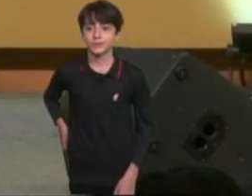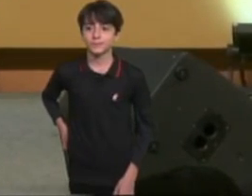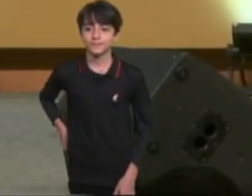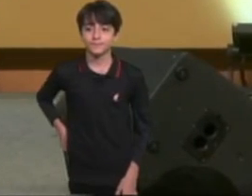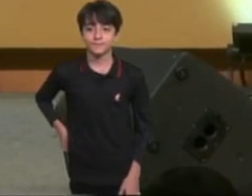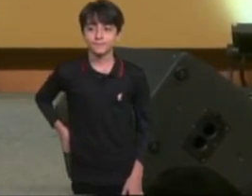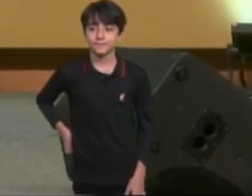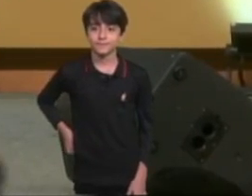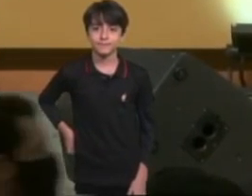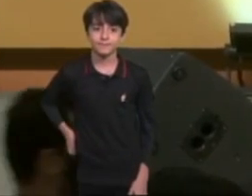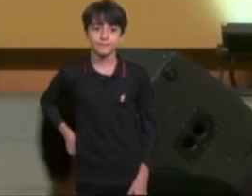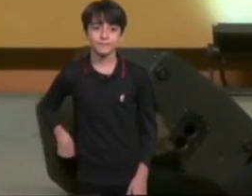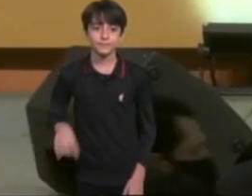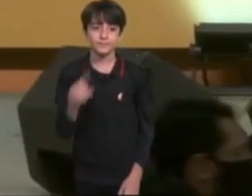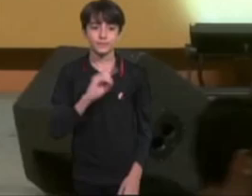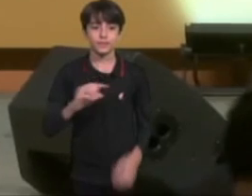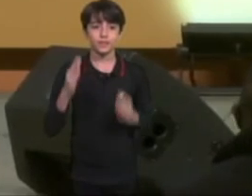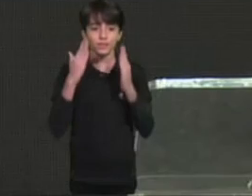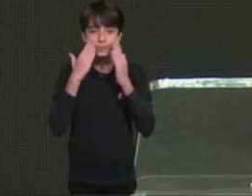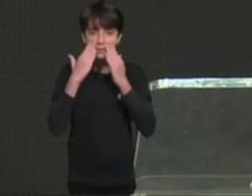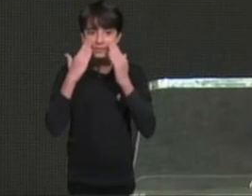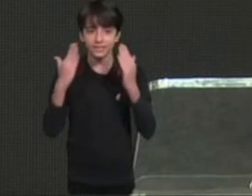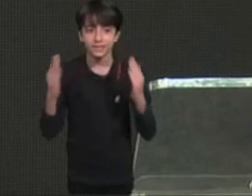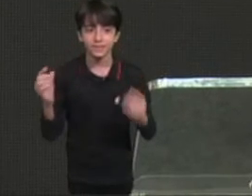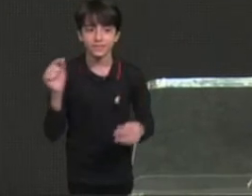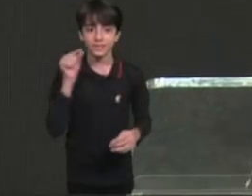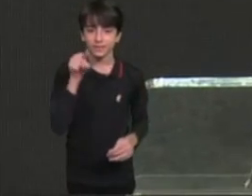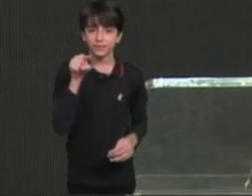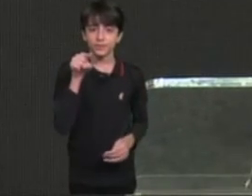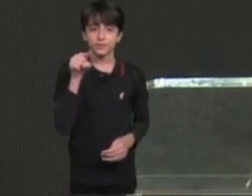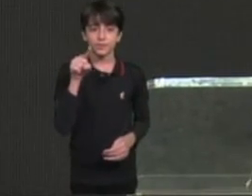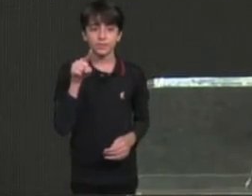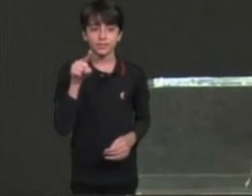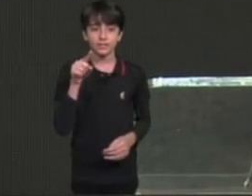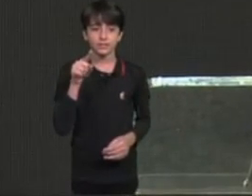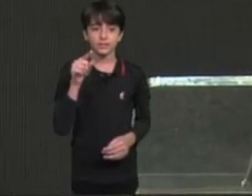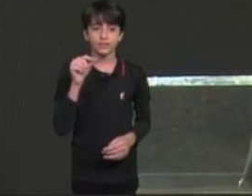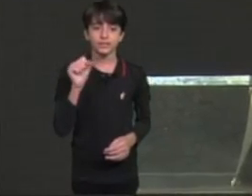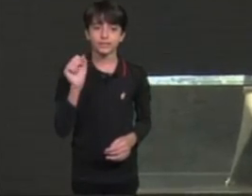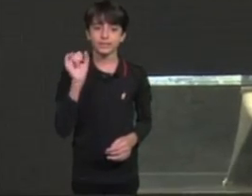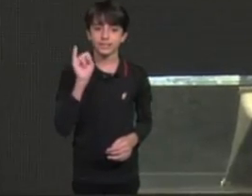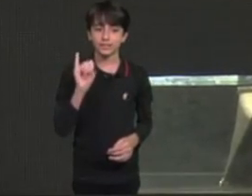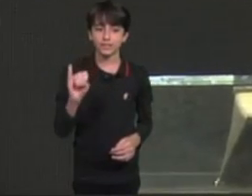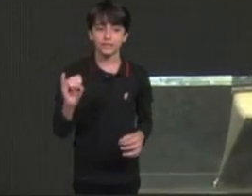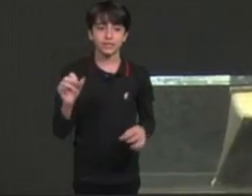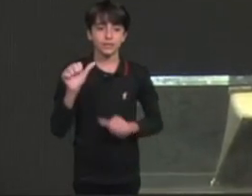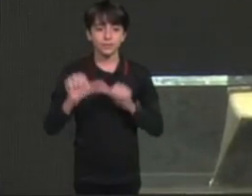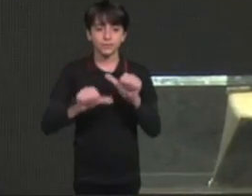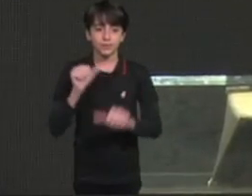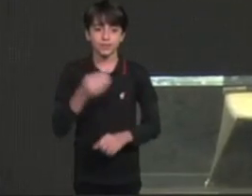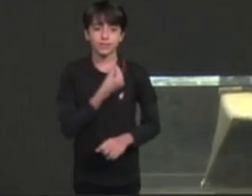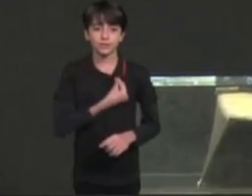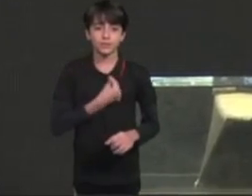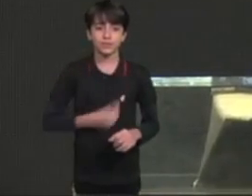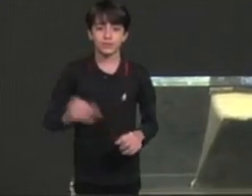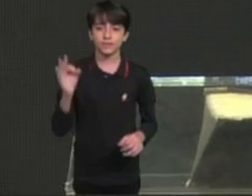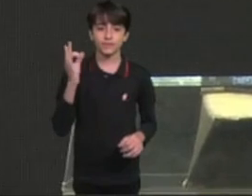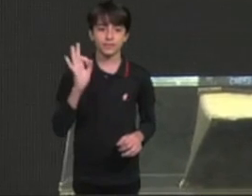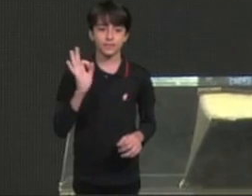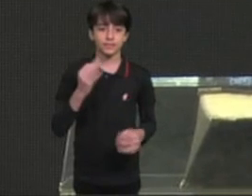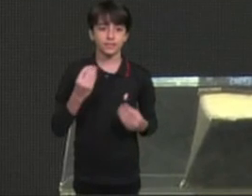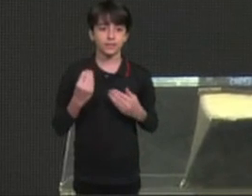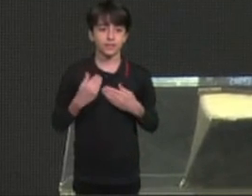se ele não se manifestar você se ele não mudar a sua vida depois de uma entrega